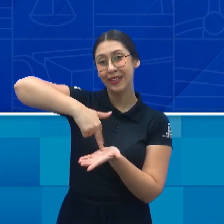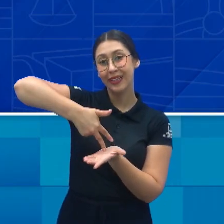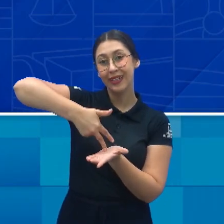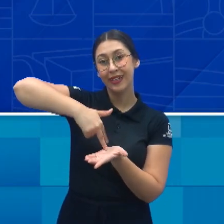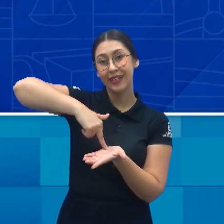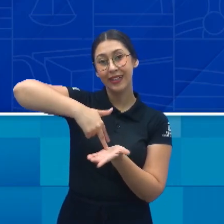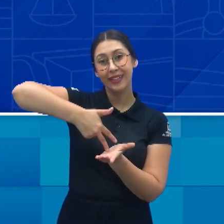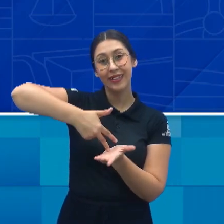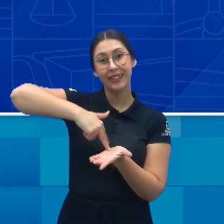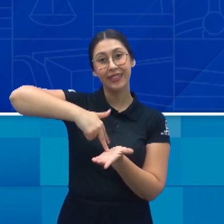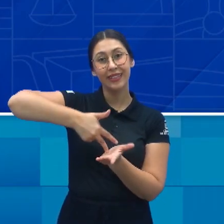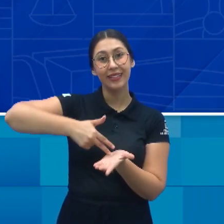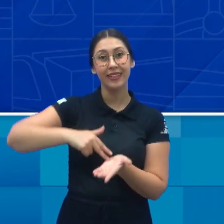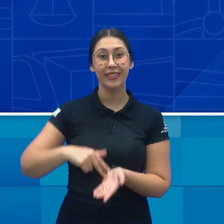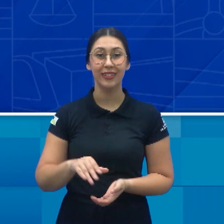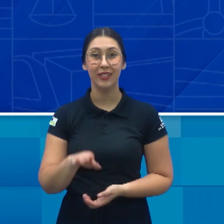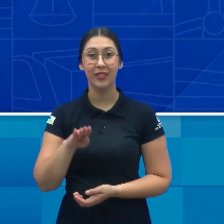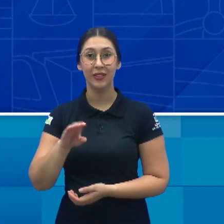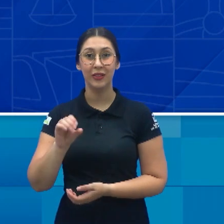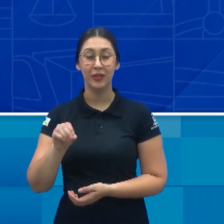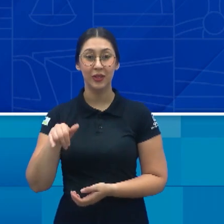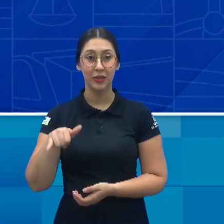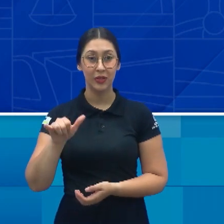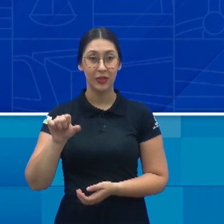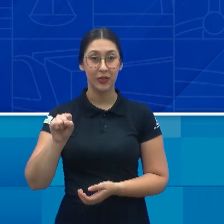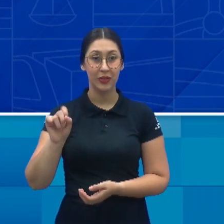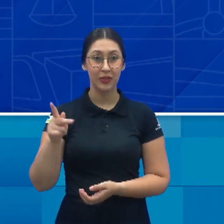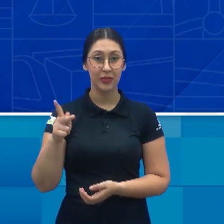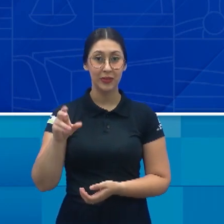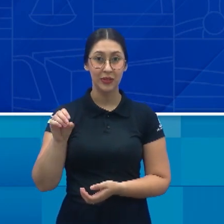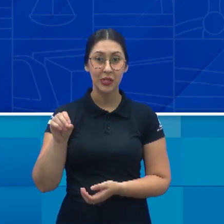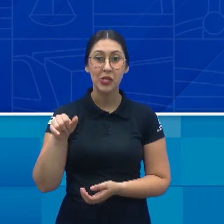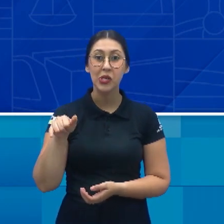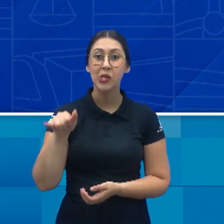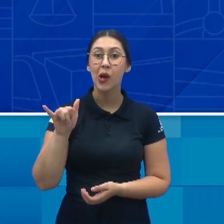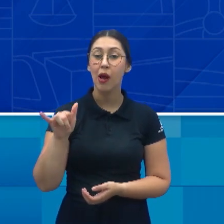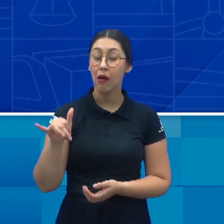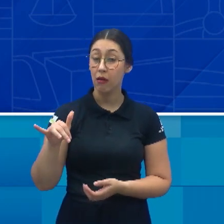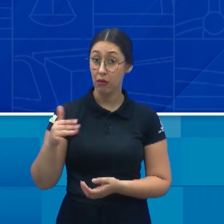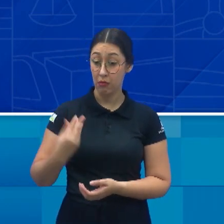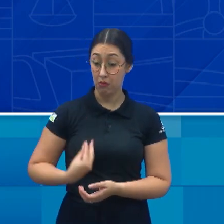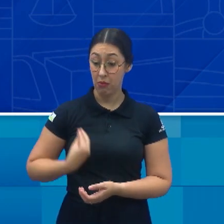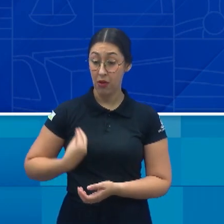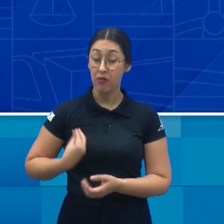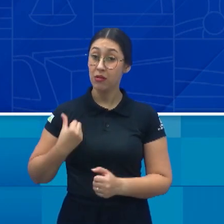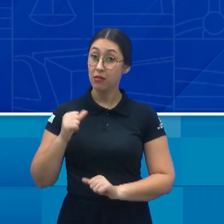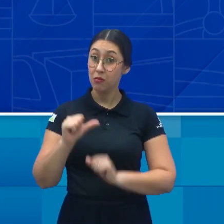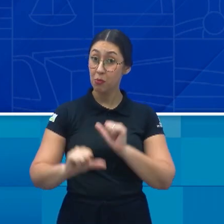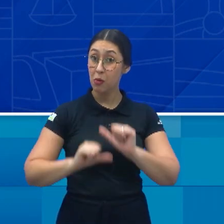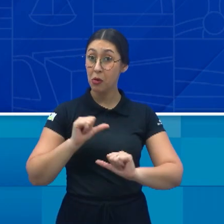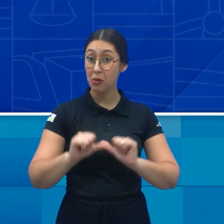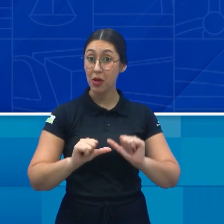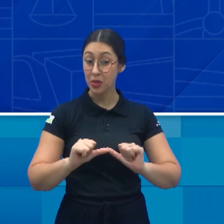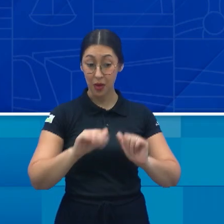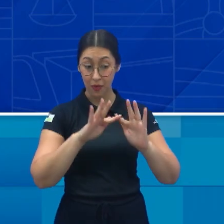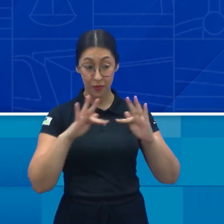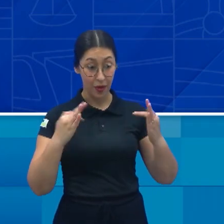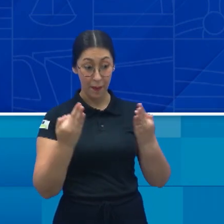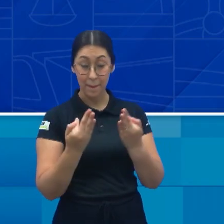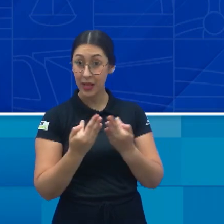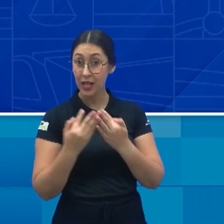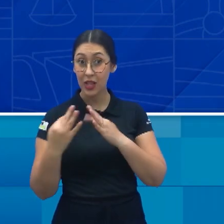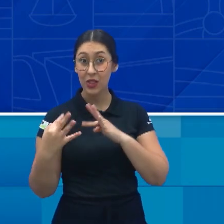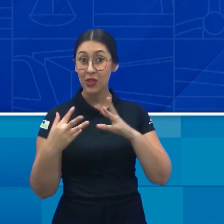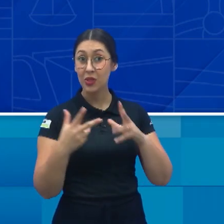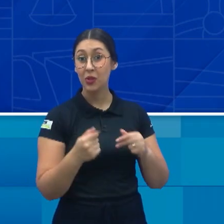balé Bolshoi. Está mudando a vida, a pequena Maia está mudando a vida da família. Estão todos indo, a notícia triste que